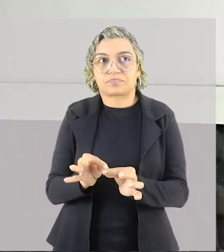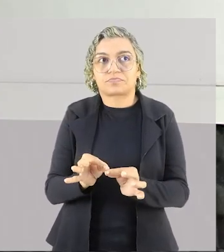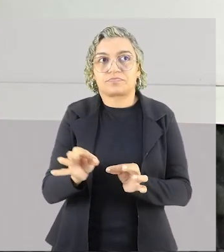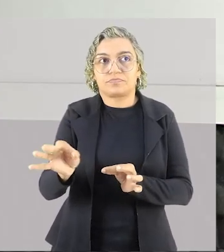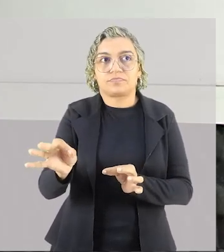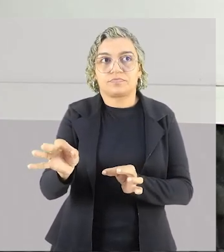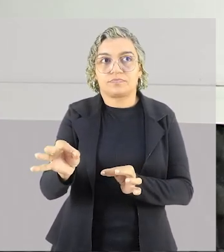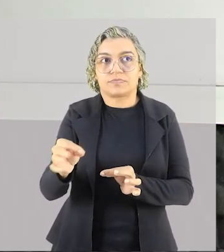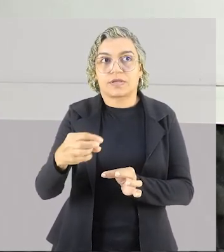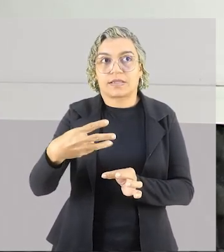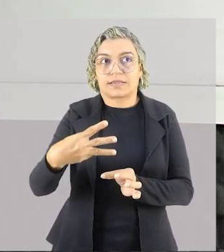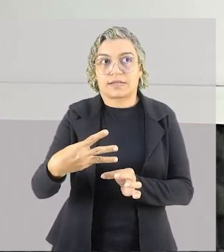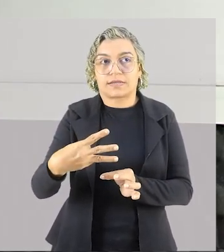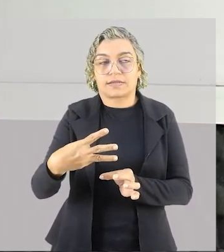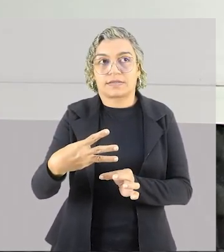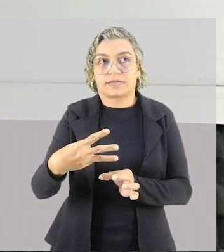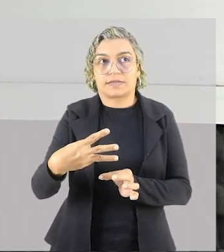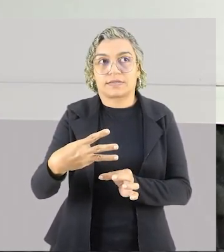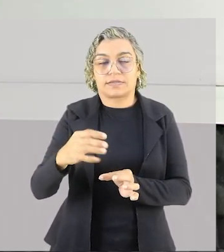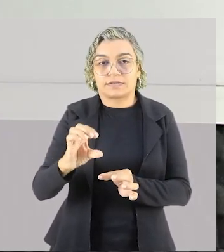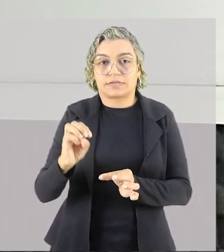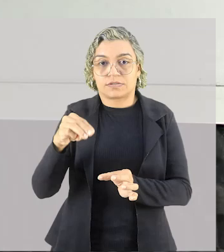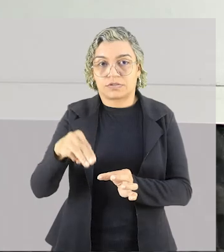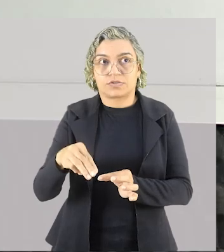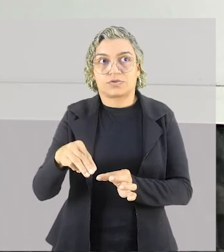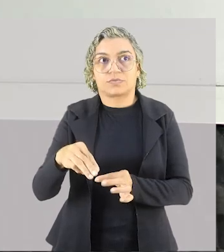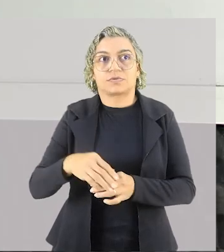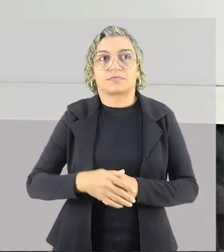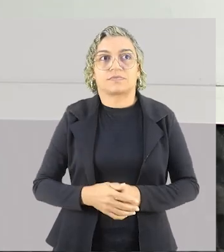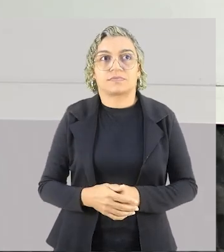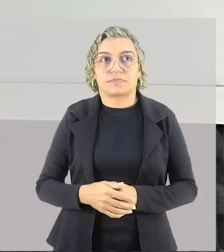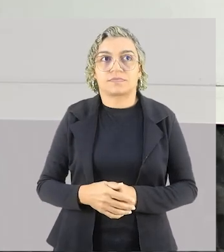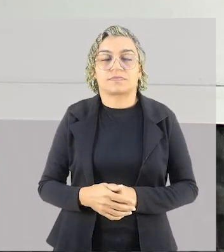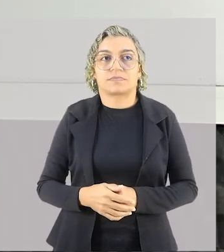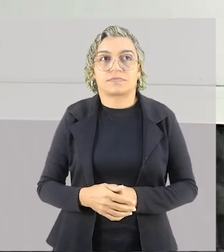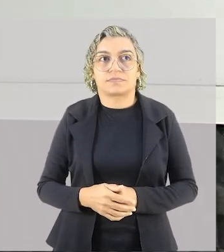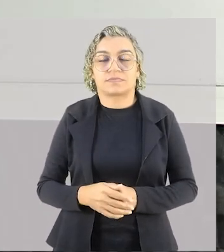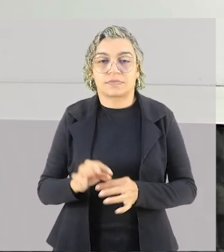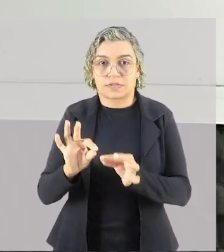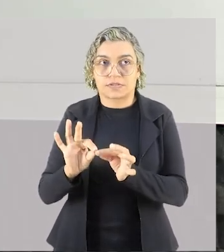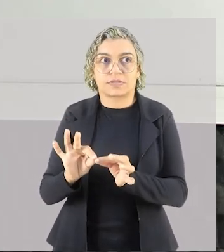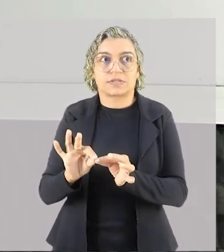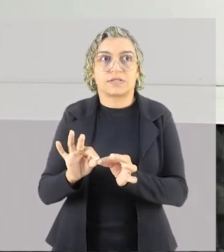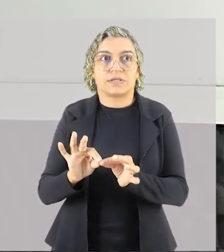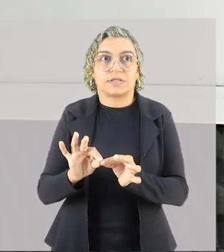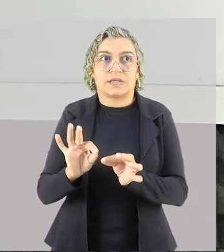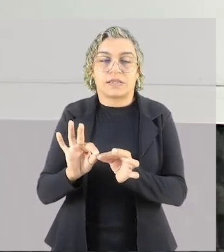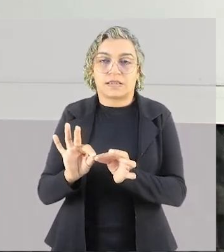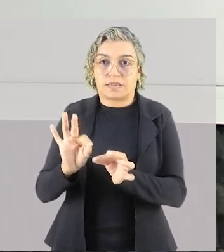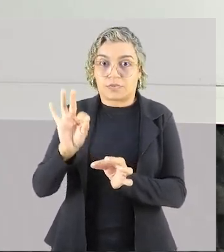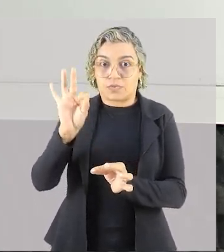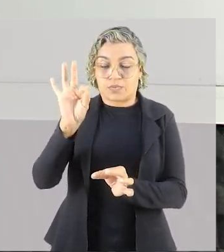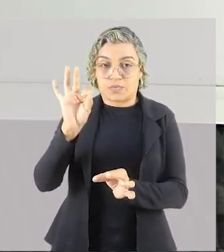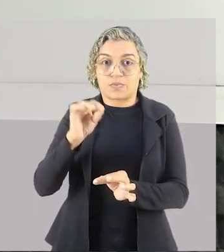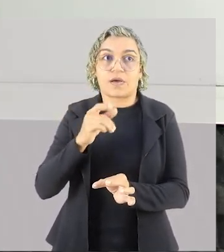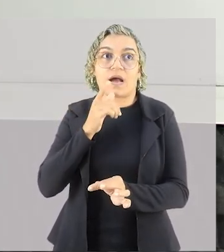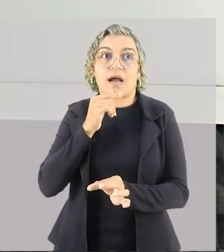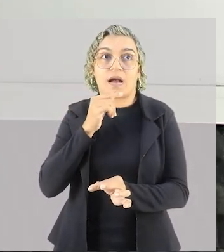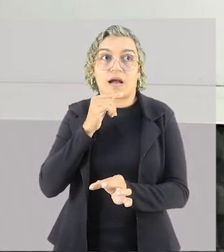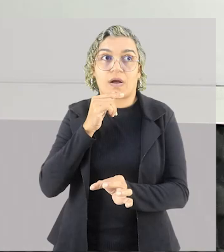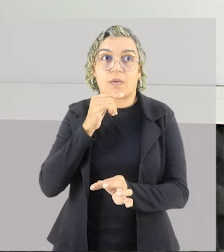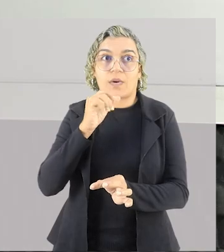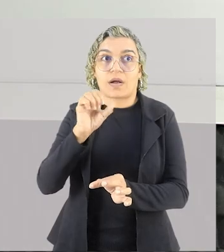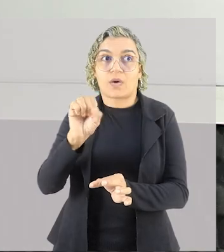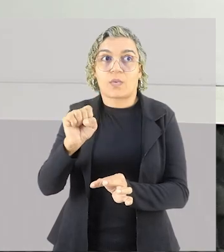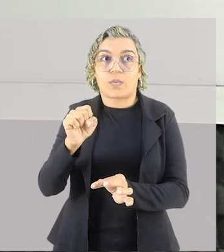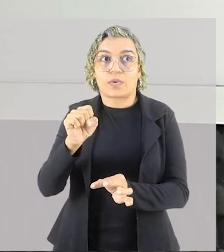por 3 centímetros de altura. Ele está até 8 centímetros, está até 17, mas tem água até 8. E aqui